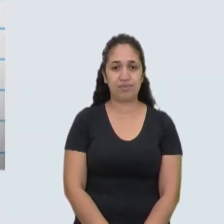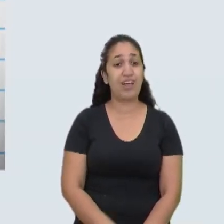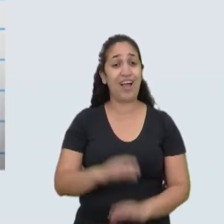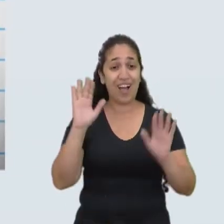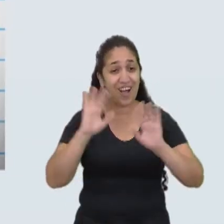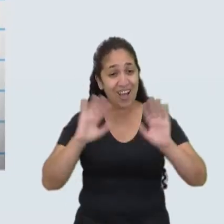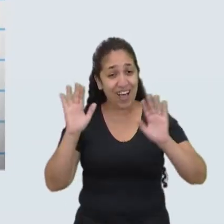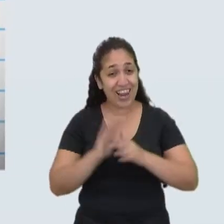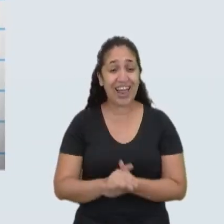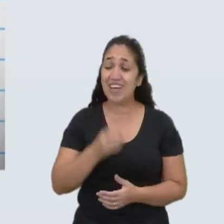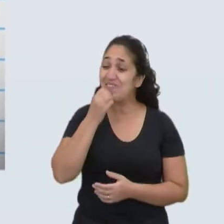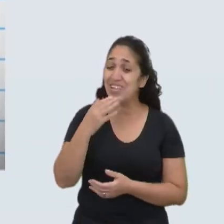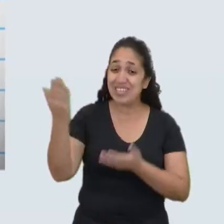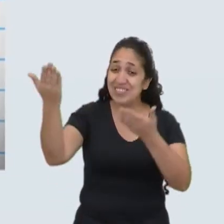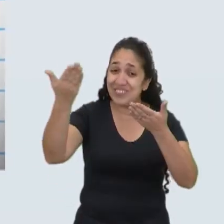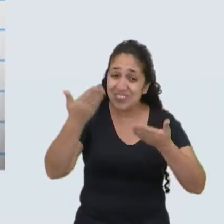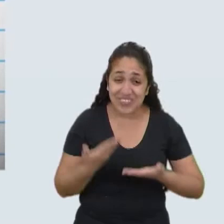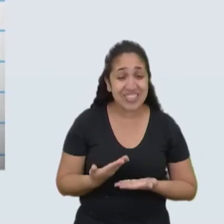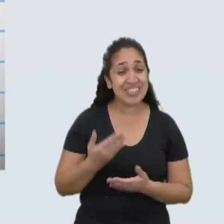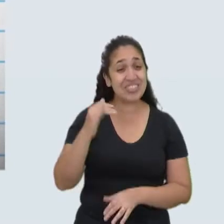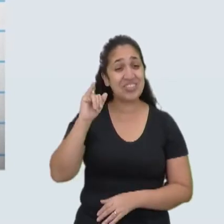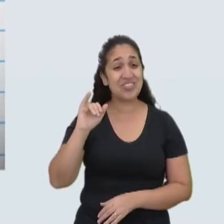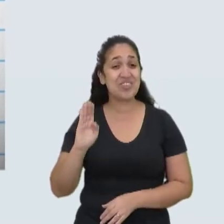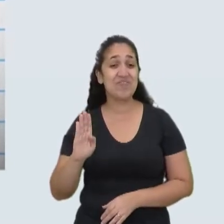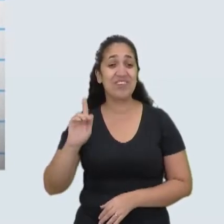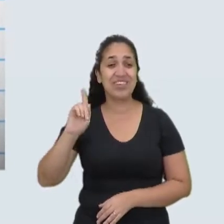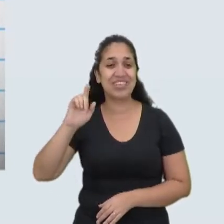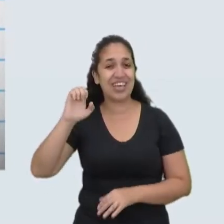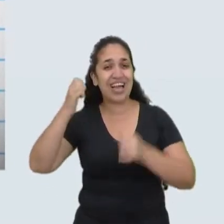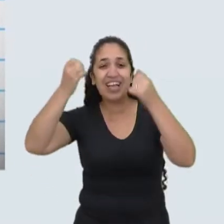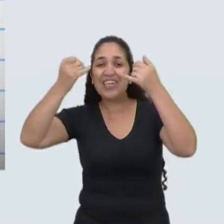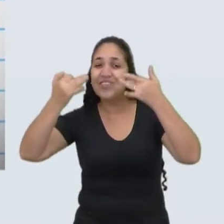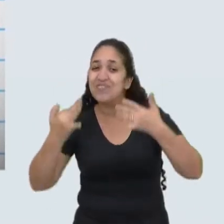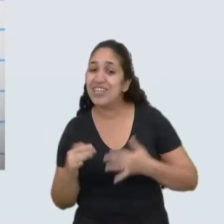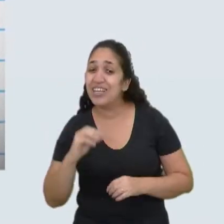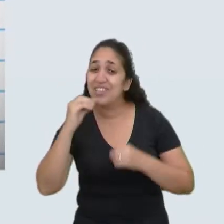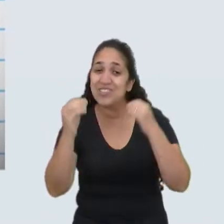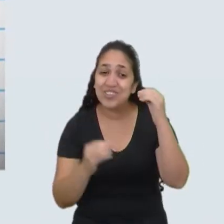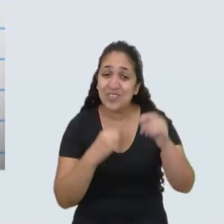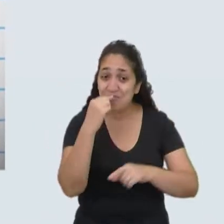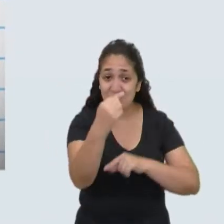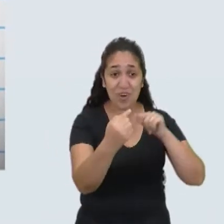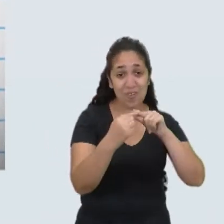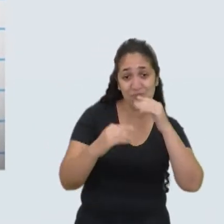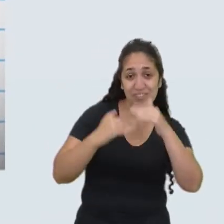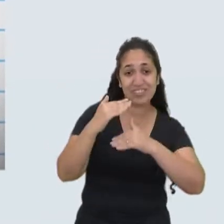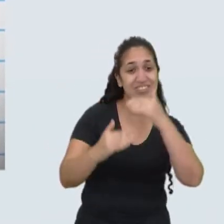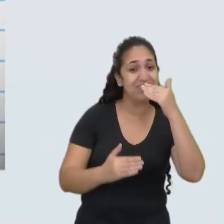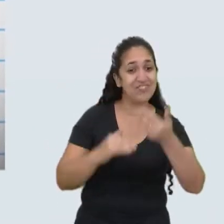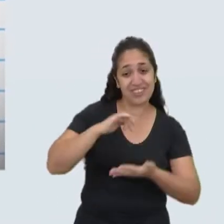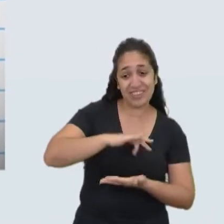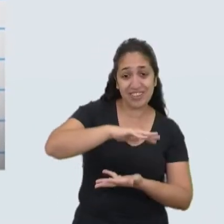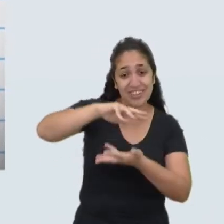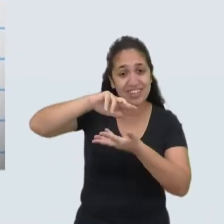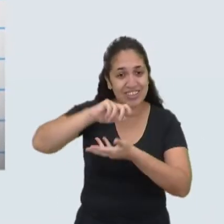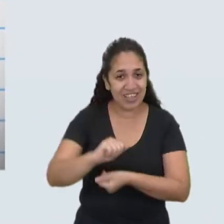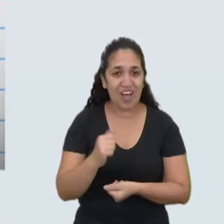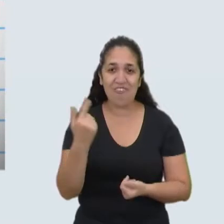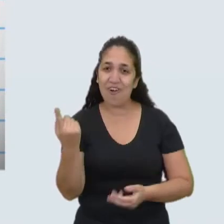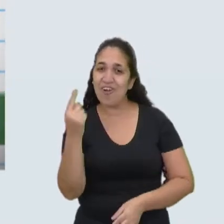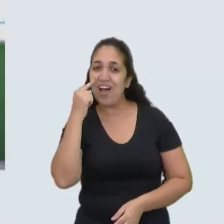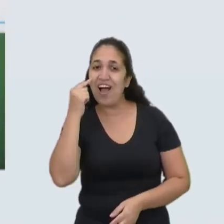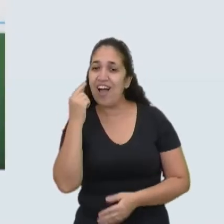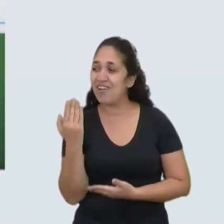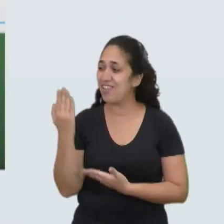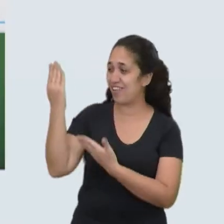Olá, sejam bem-vindos a mais um IBGE Explica especial sobre os Objetivos de Desenvolvimento Sustentável. Chegou a vez de falarmos sobre o